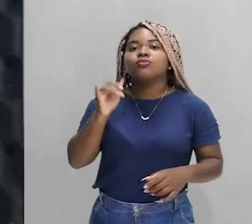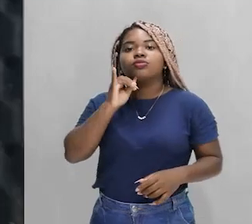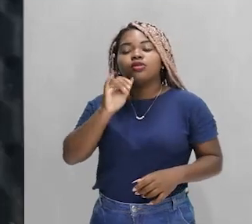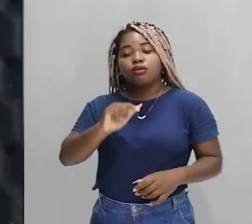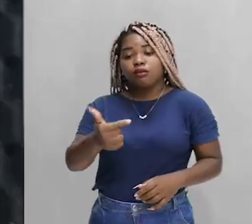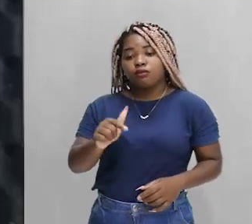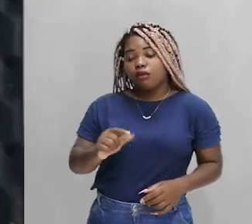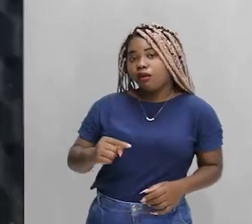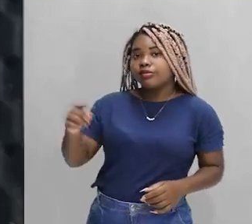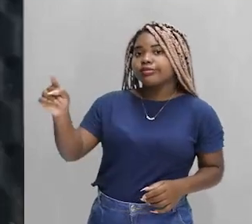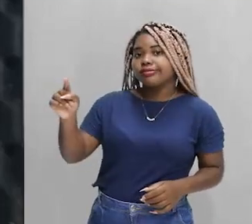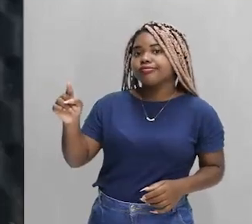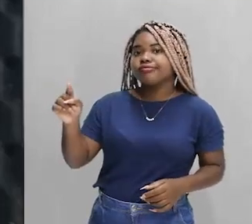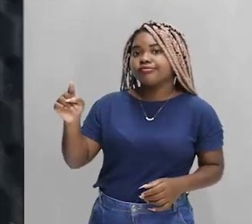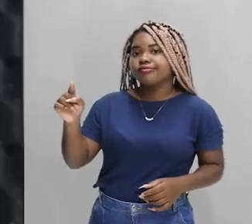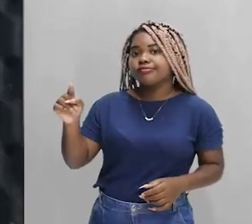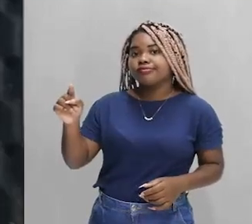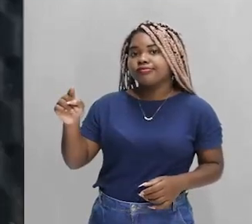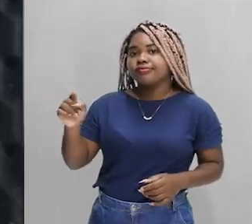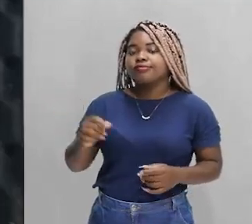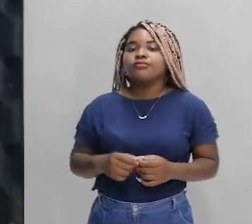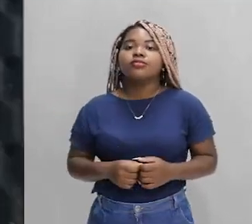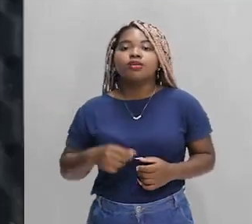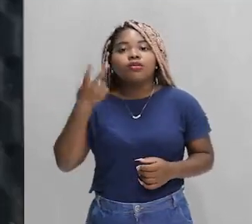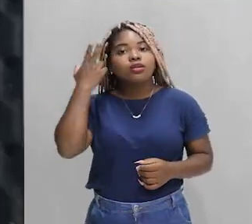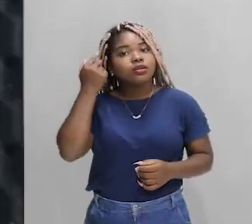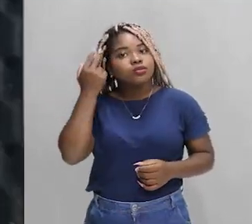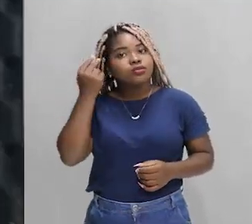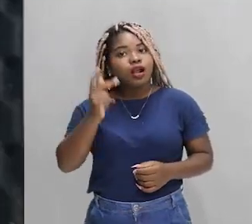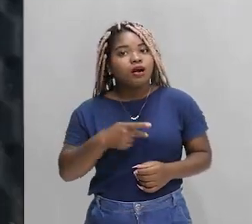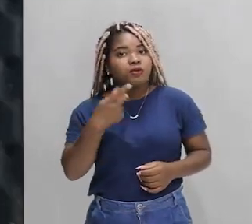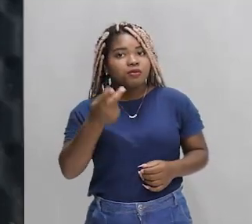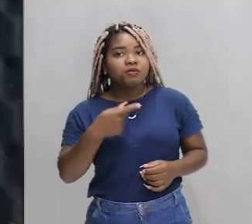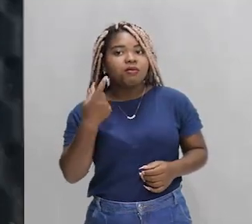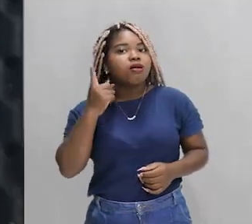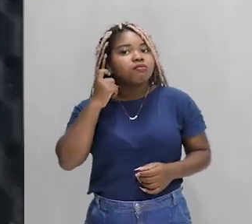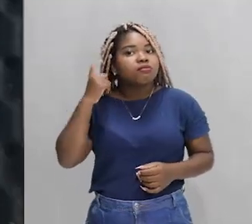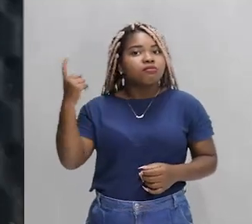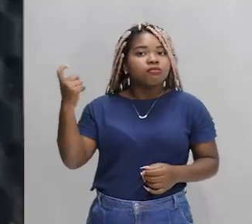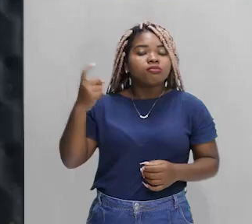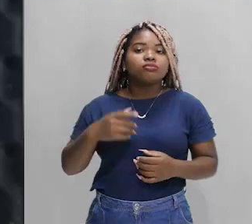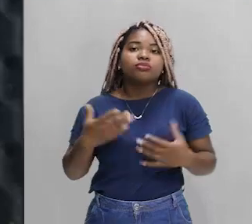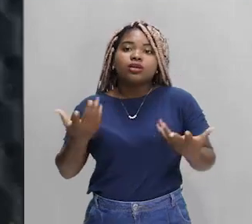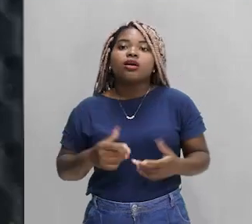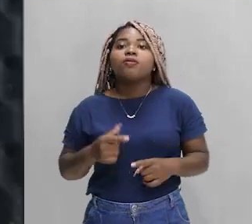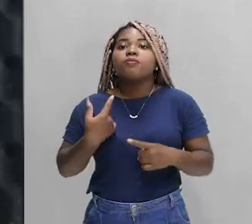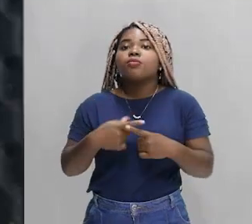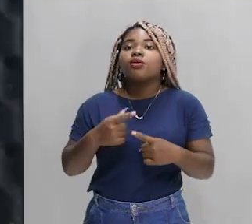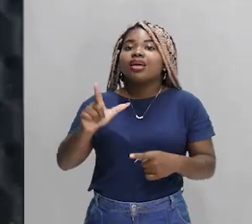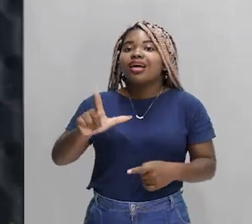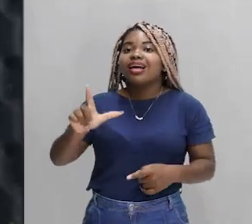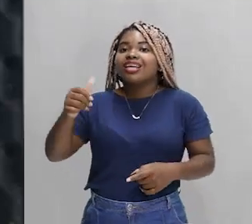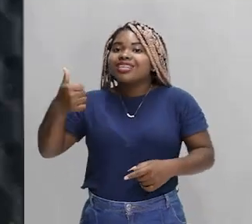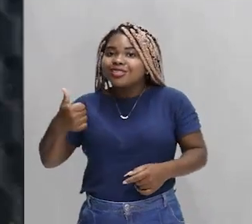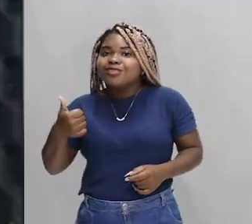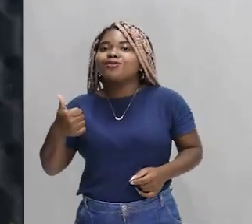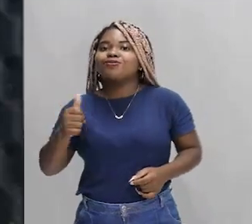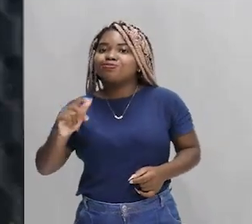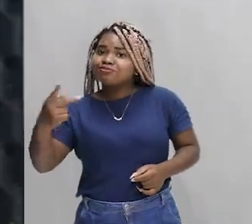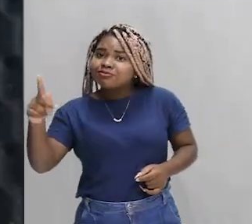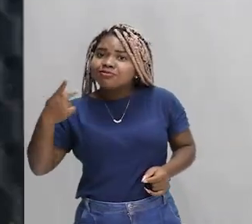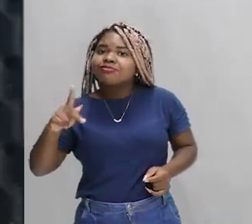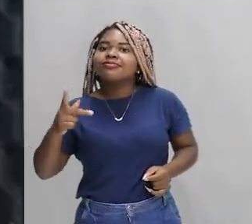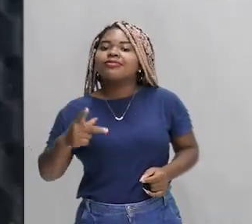acento. Eles vão fazendo essa pronúncia de forma muito natural, porque a língua materna deles, então, eles já têm essa pronúncia de forma